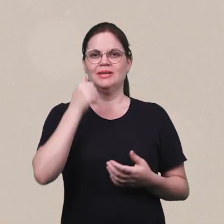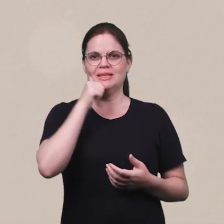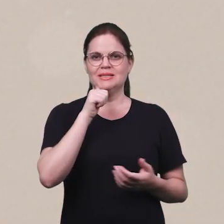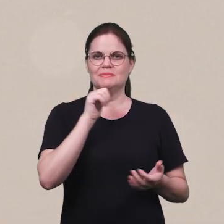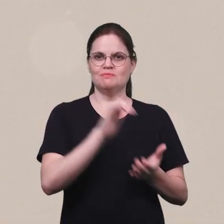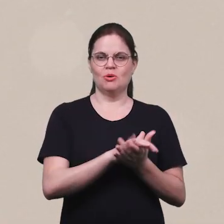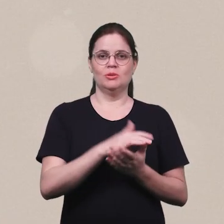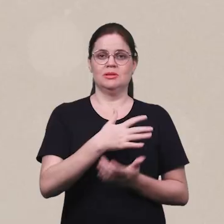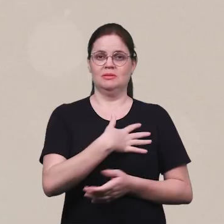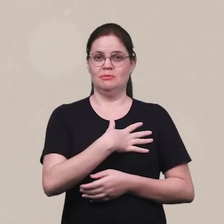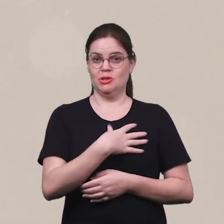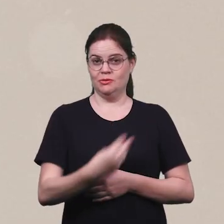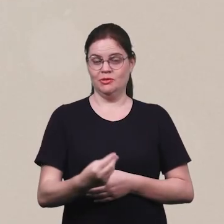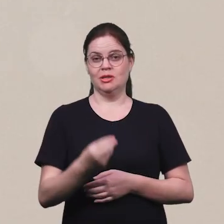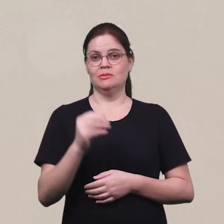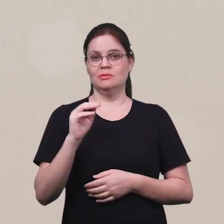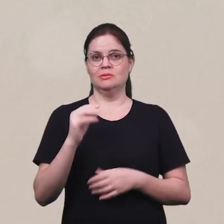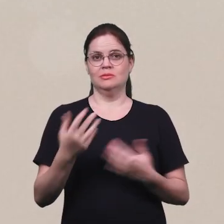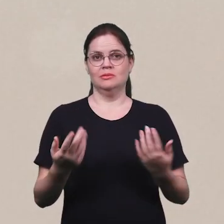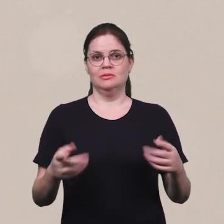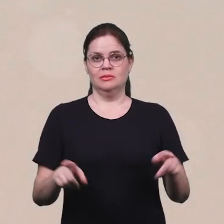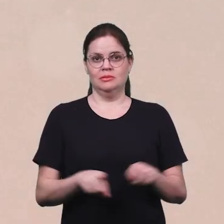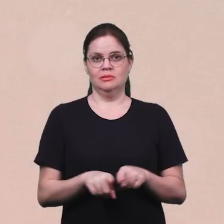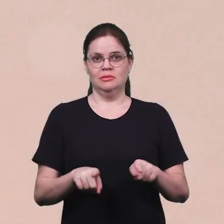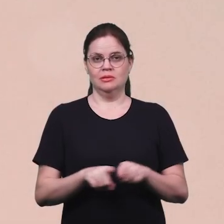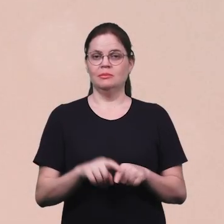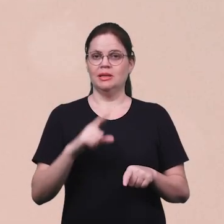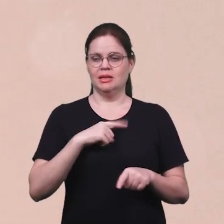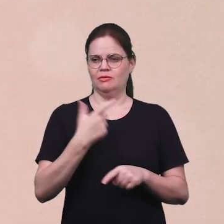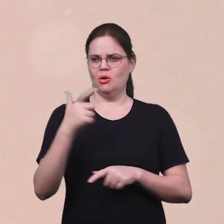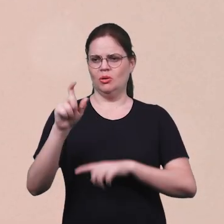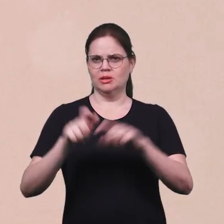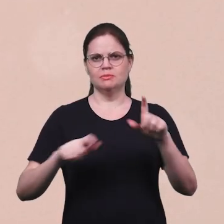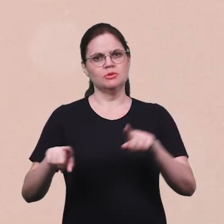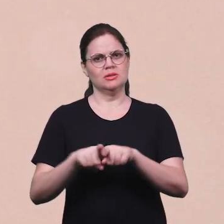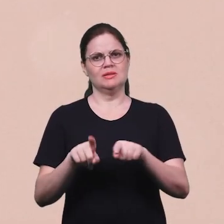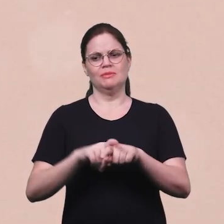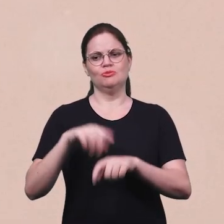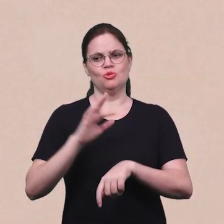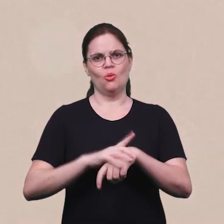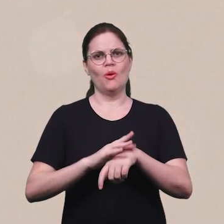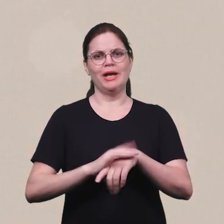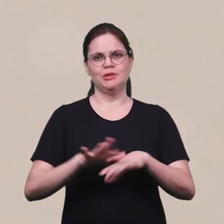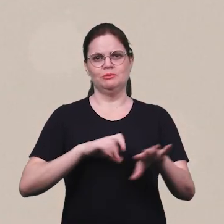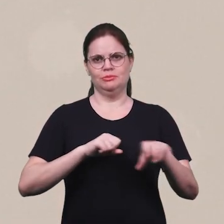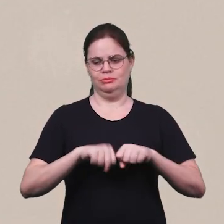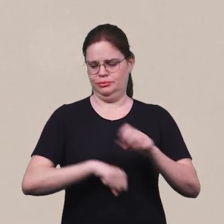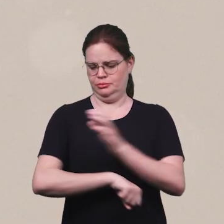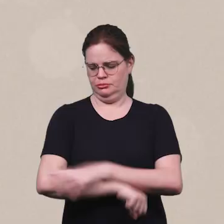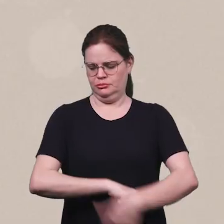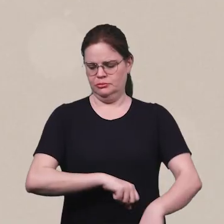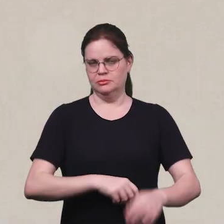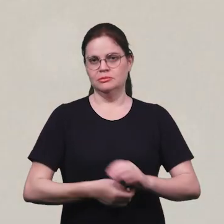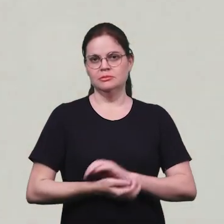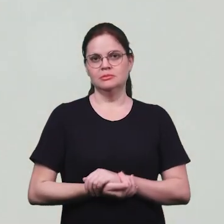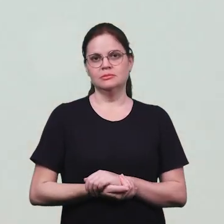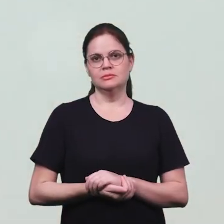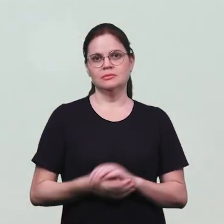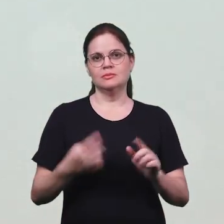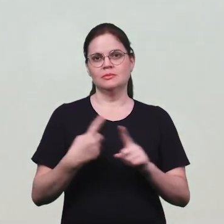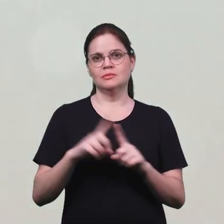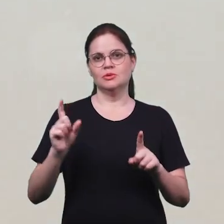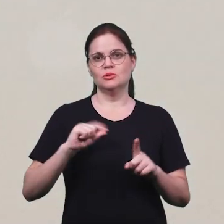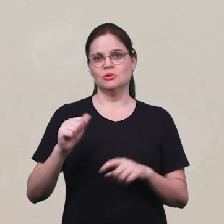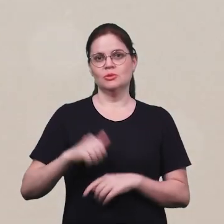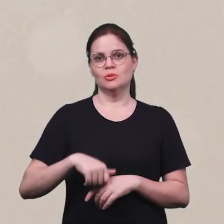filhos, e até a mim também foi atingido, mas o que mais nos